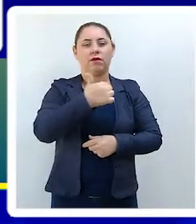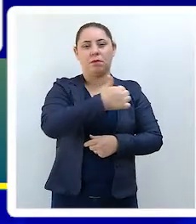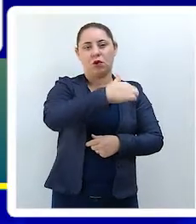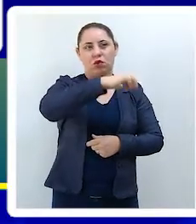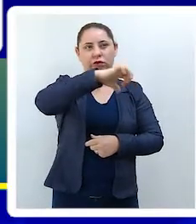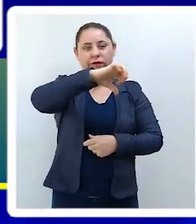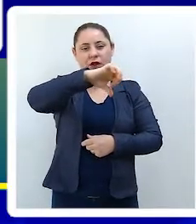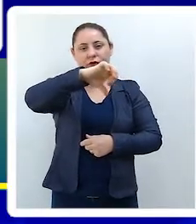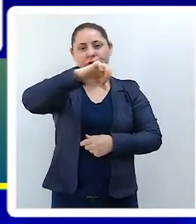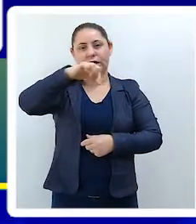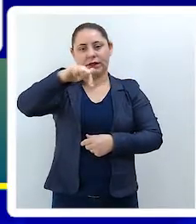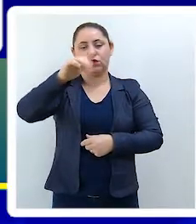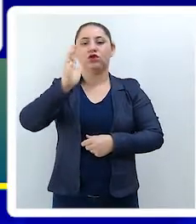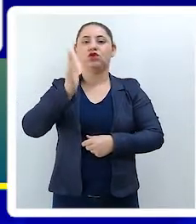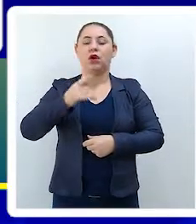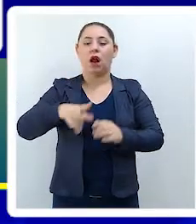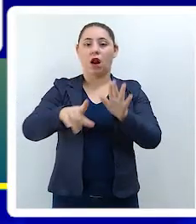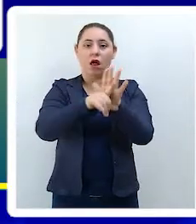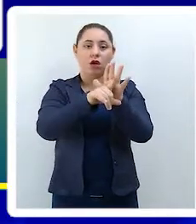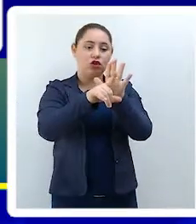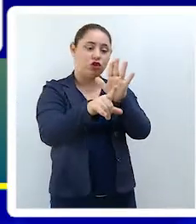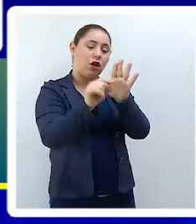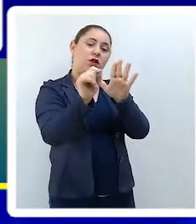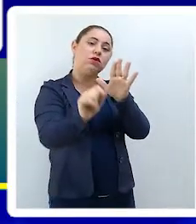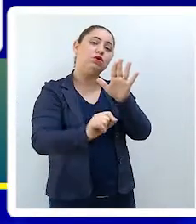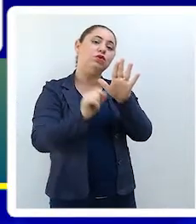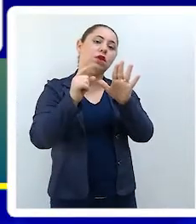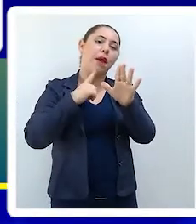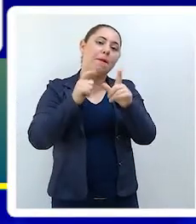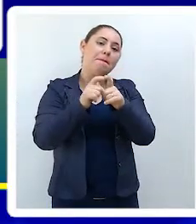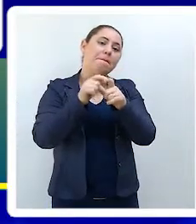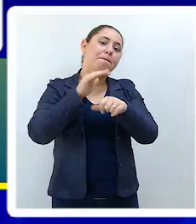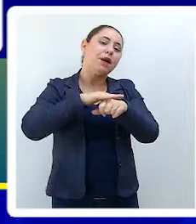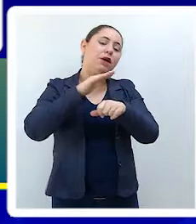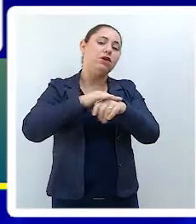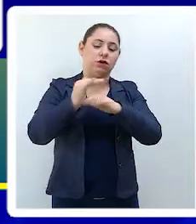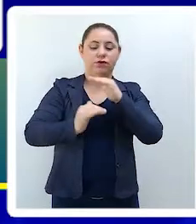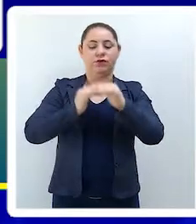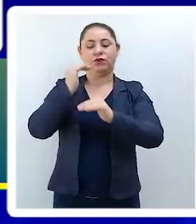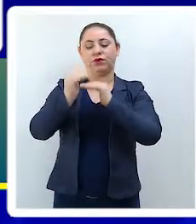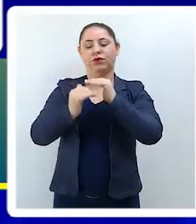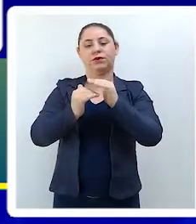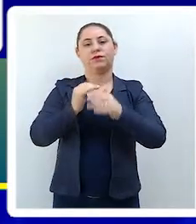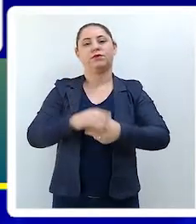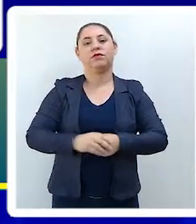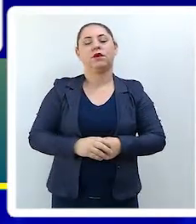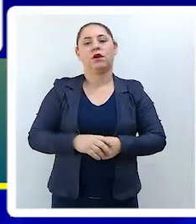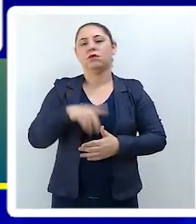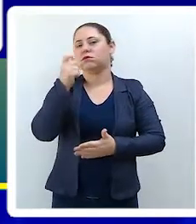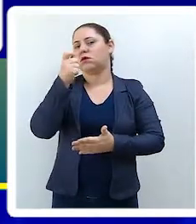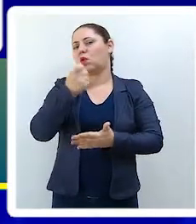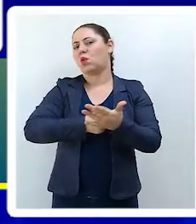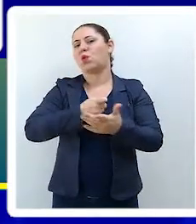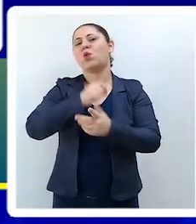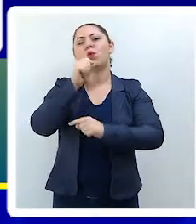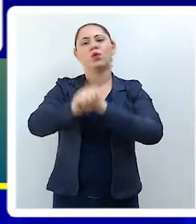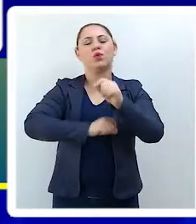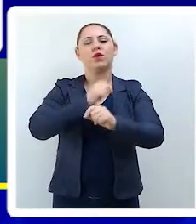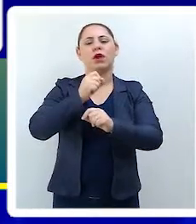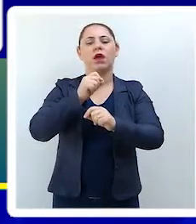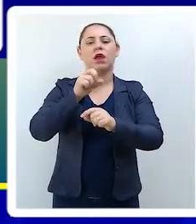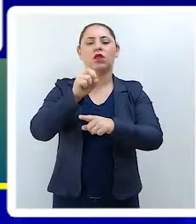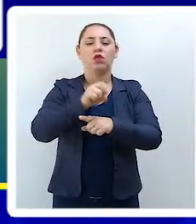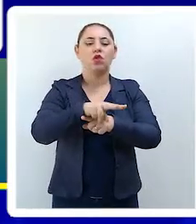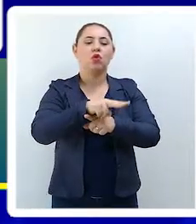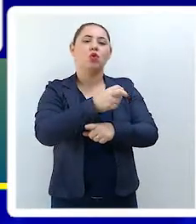em 97 já a legislação com um pouco mais de evolução, garantindo a